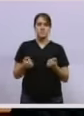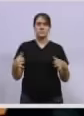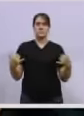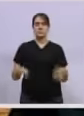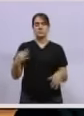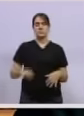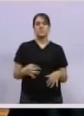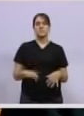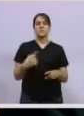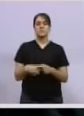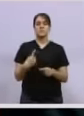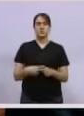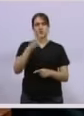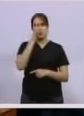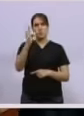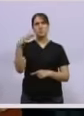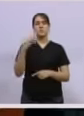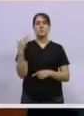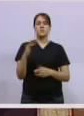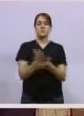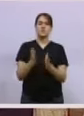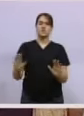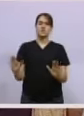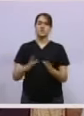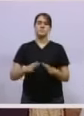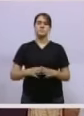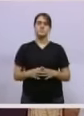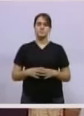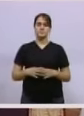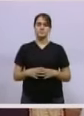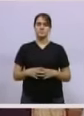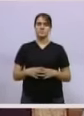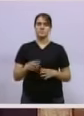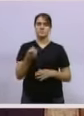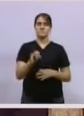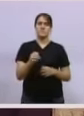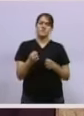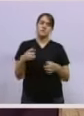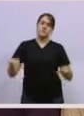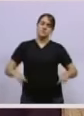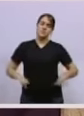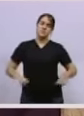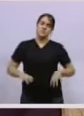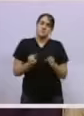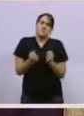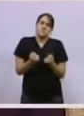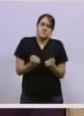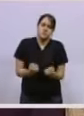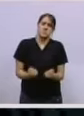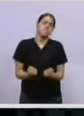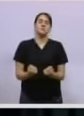dor, porque ela um dia vai passar. Se a cruz lhe